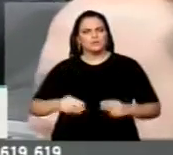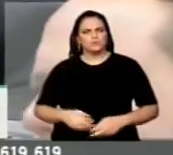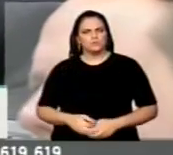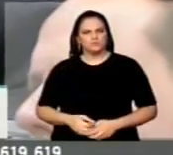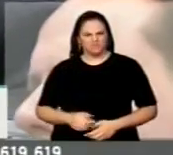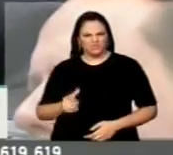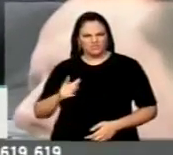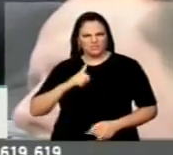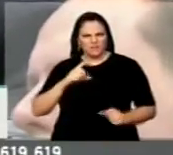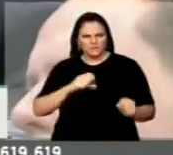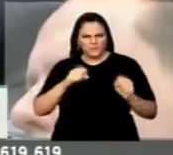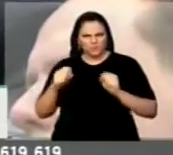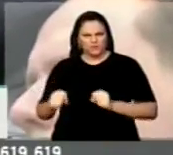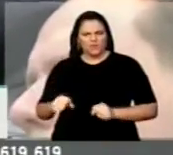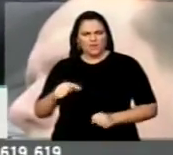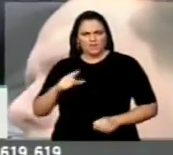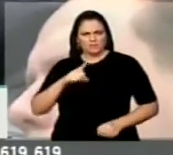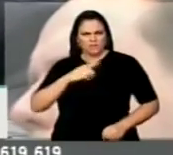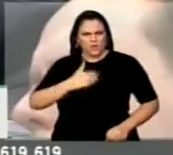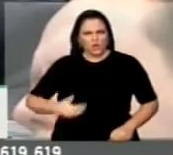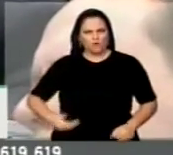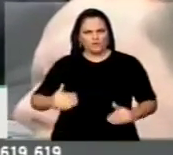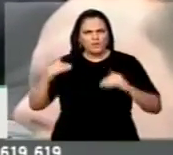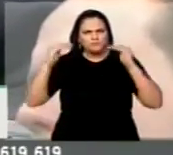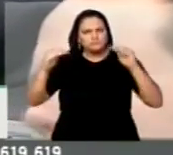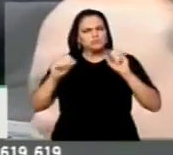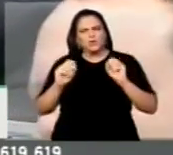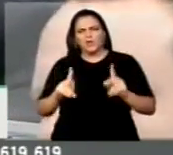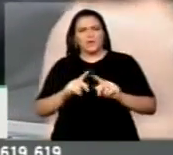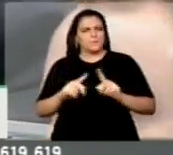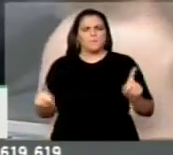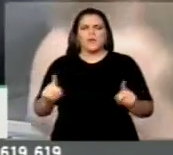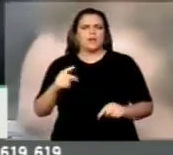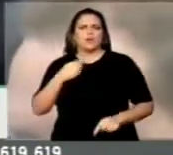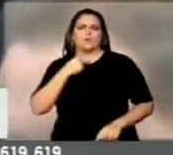muito, mas não pode mentir, não pode roubar e não pode trair o eleitor.